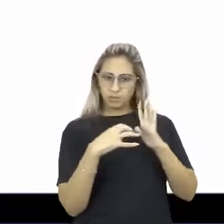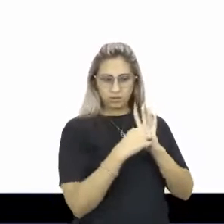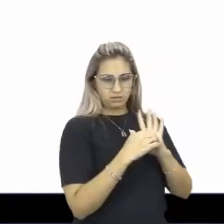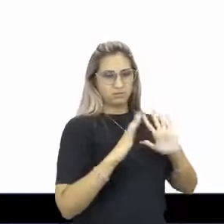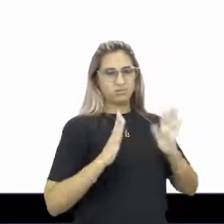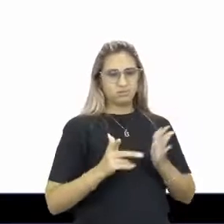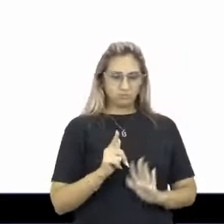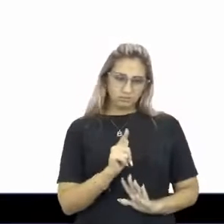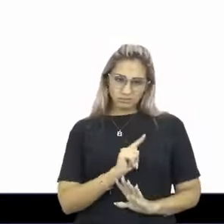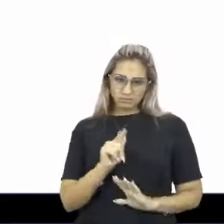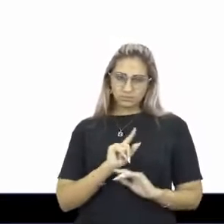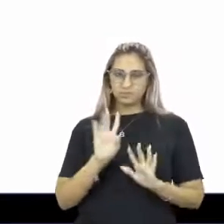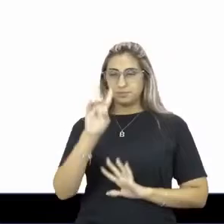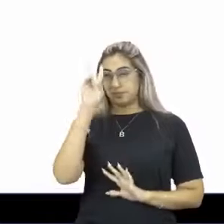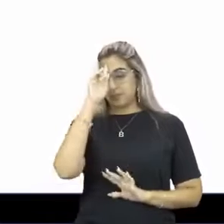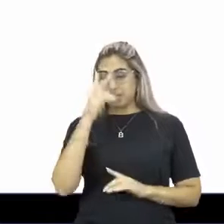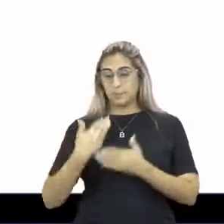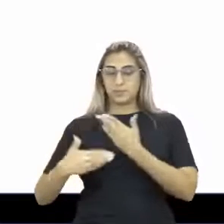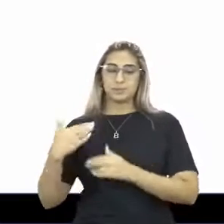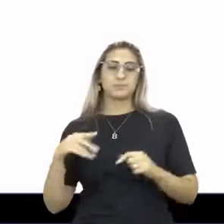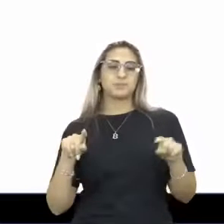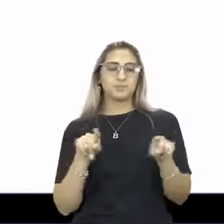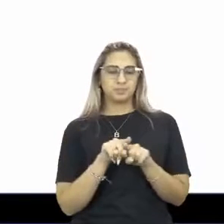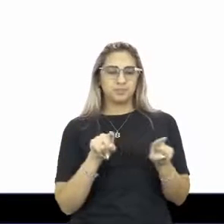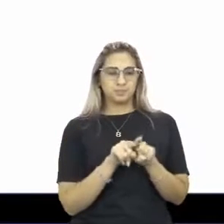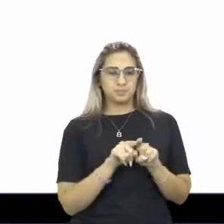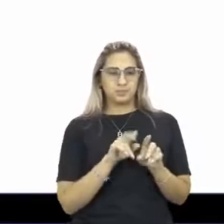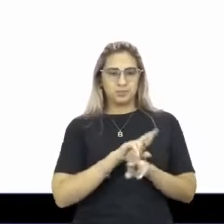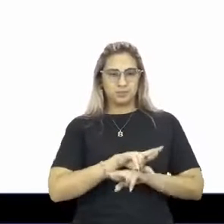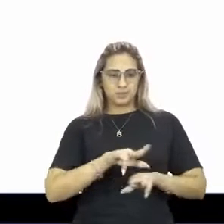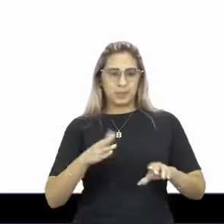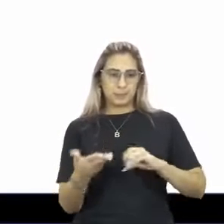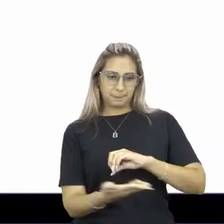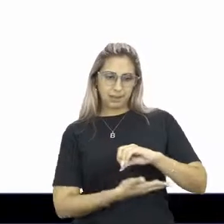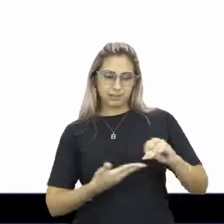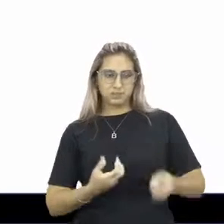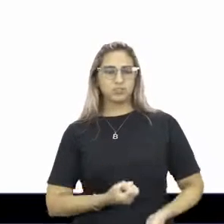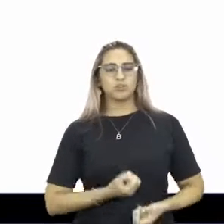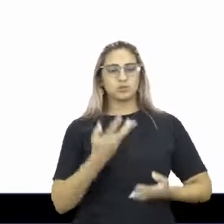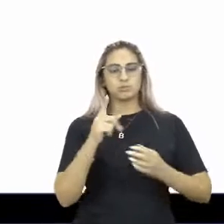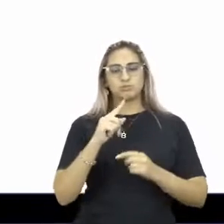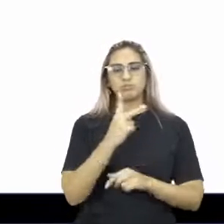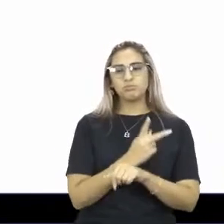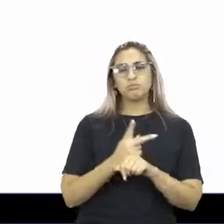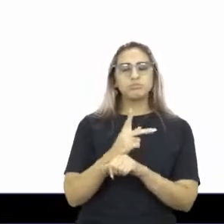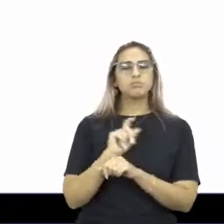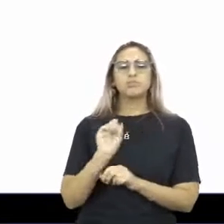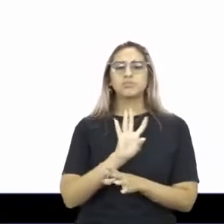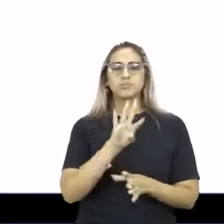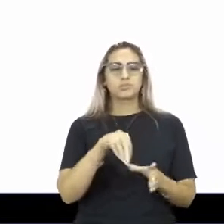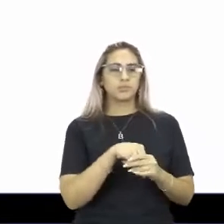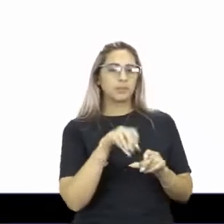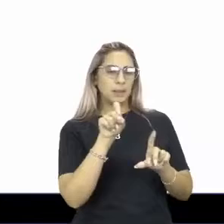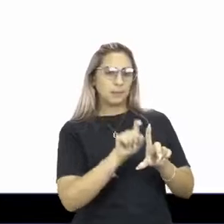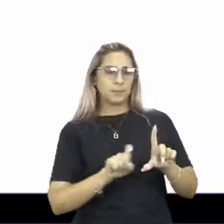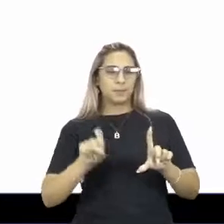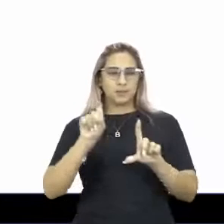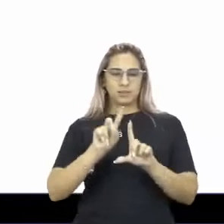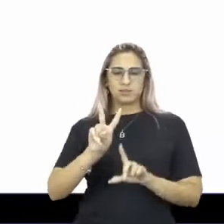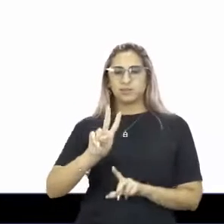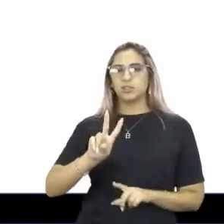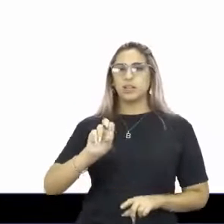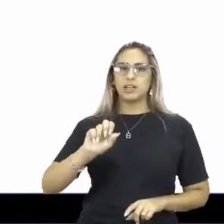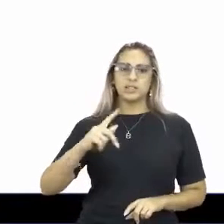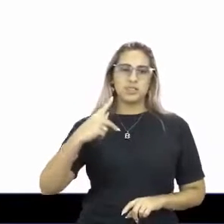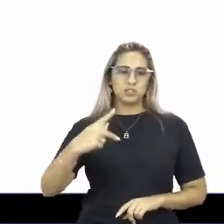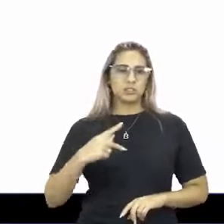né? Então, lembrando aqui mais uma vez que a nossa base de dados desses e-mails a gente vai buscar lá da plataforma da VUNESP, que foi